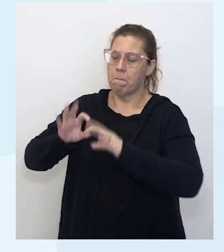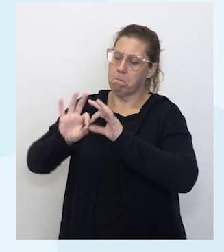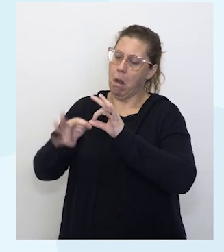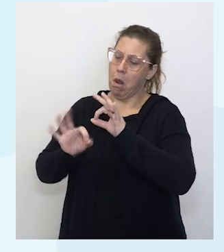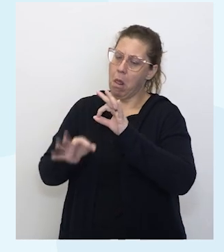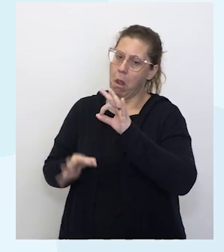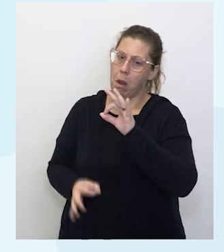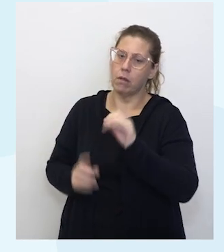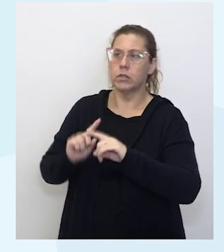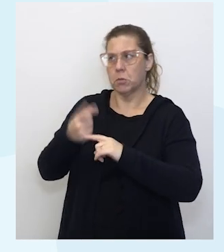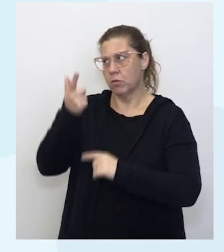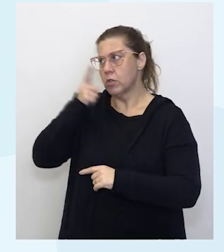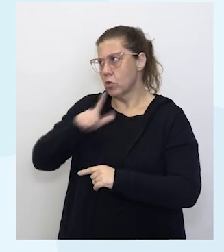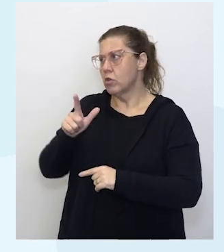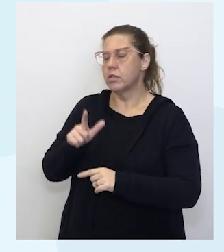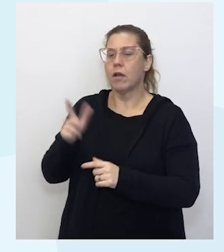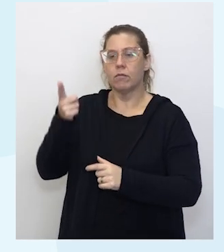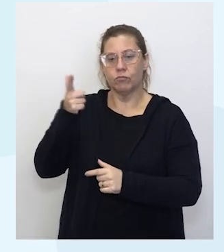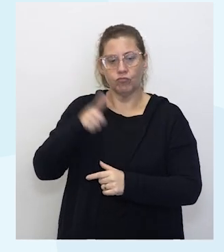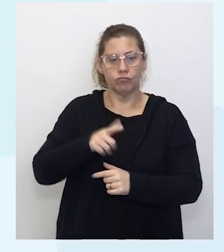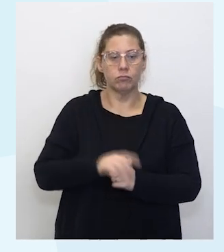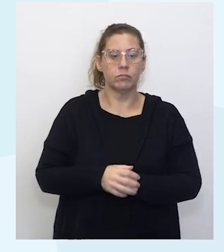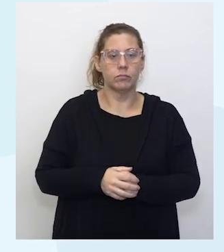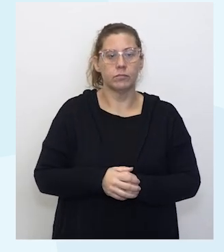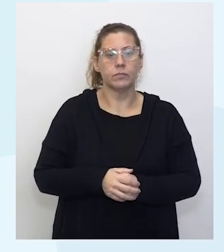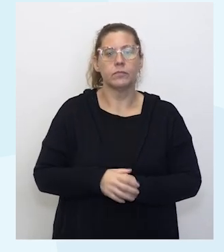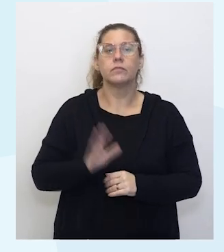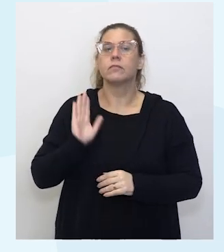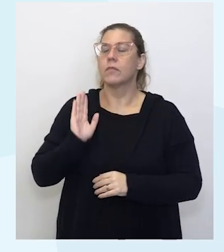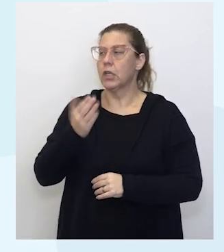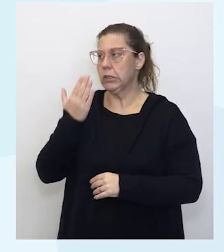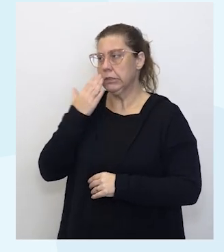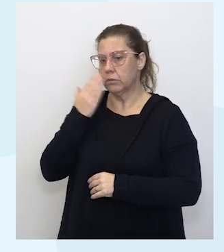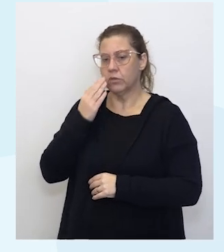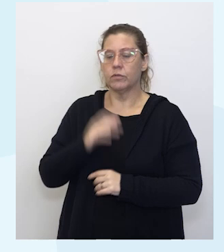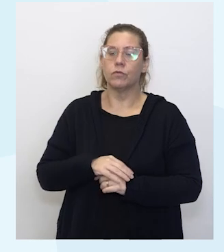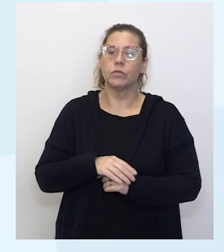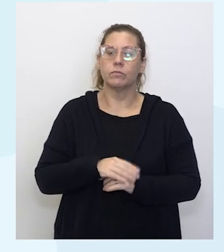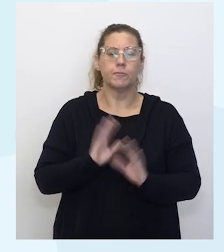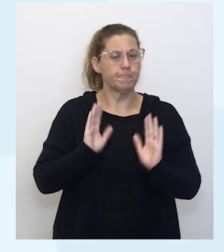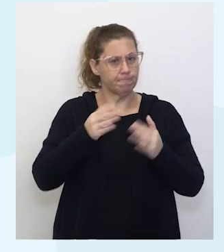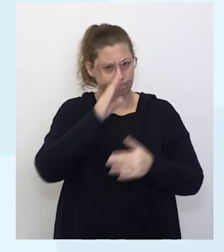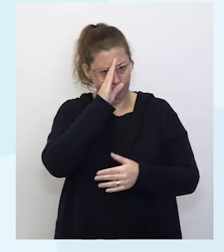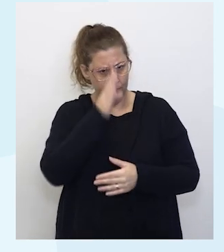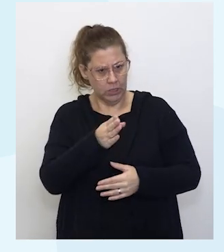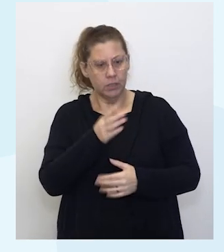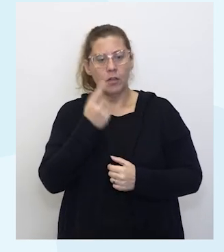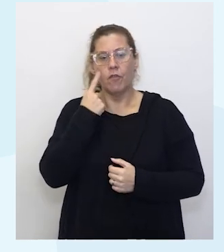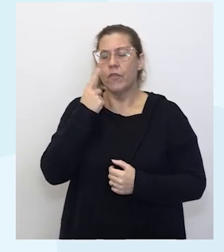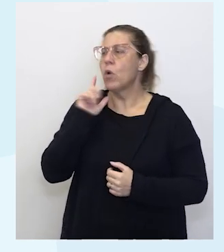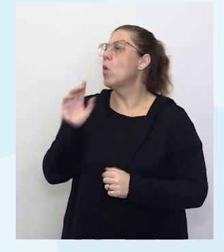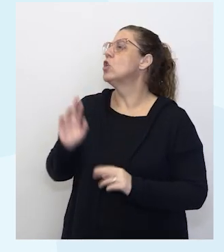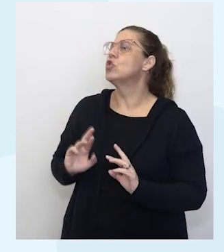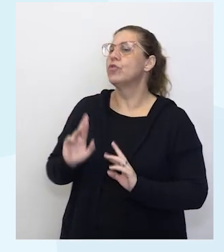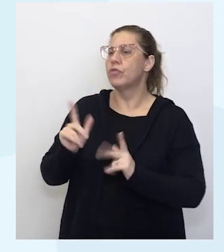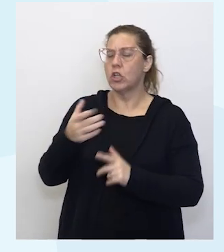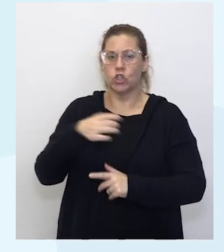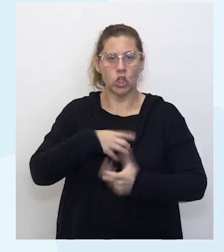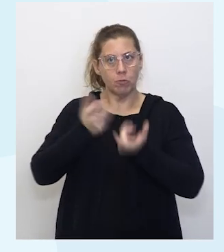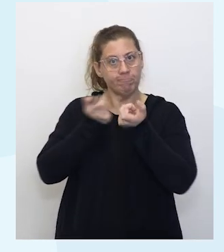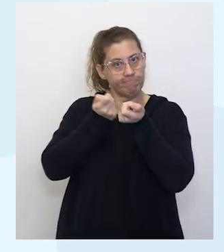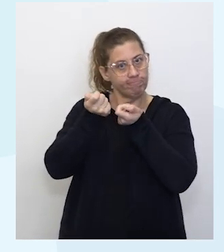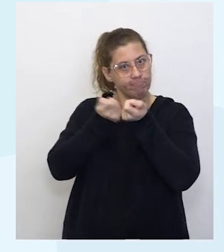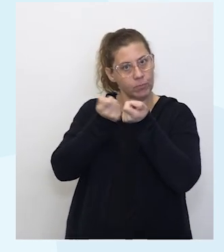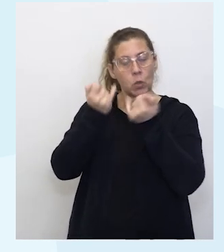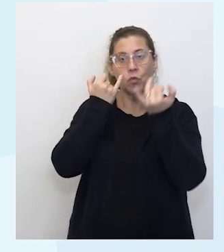mas depois vocês conseguem ver pelo código. Vamos para o objeto de conhecimento, que é o que nos interessa, né? Que é justamente ver as diferentes formas de manipulação